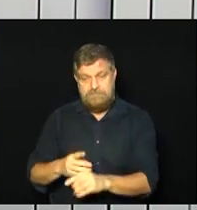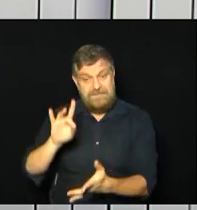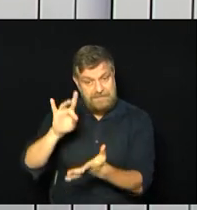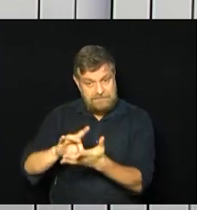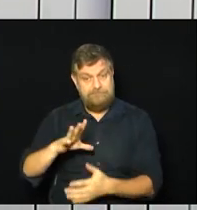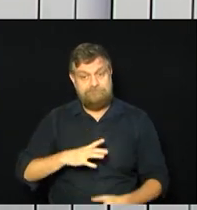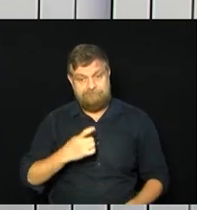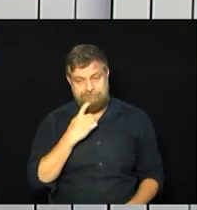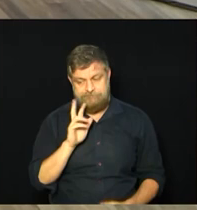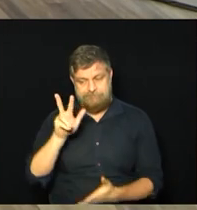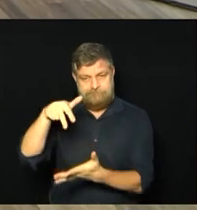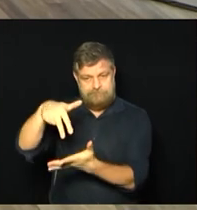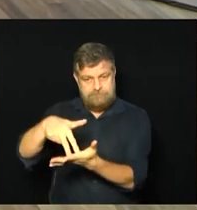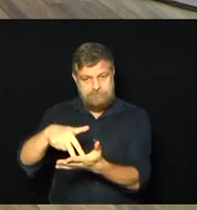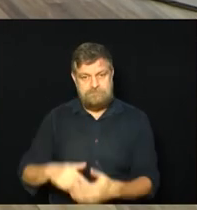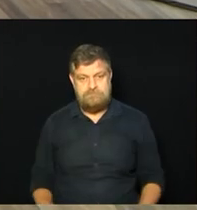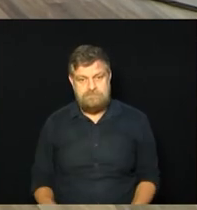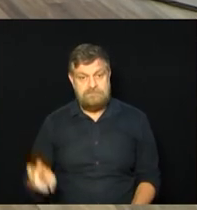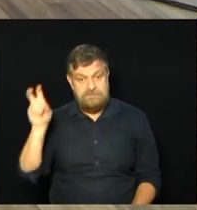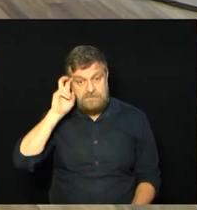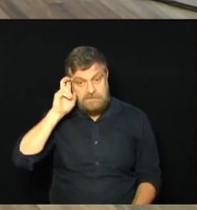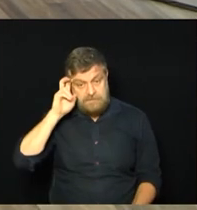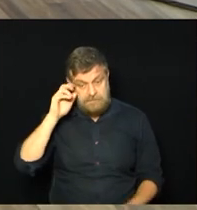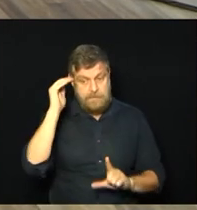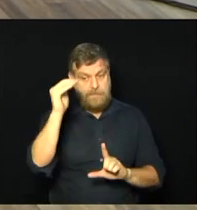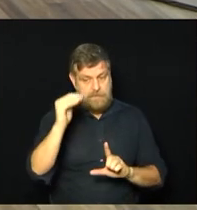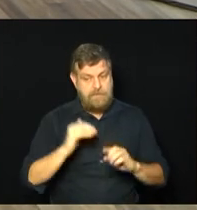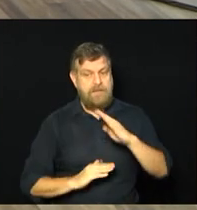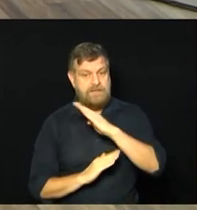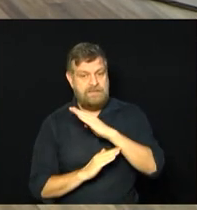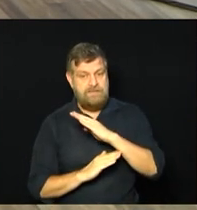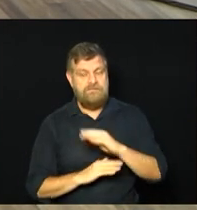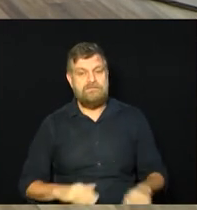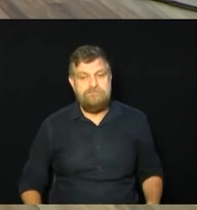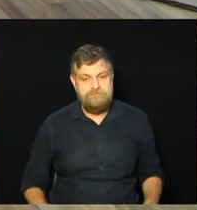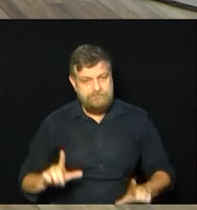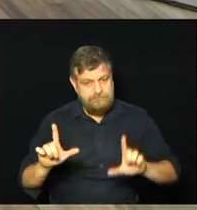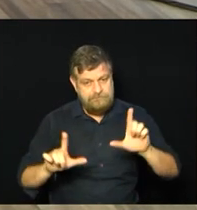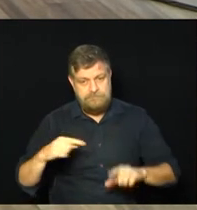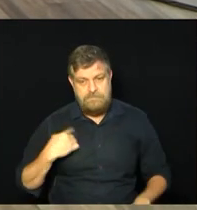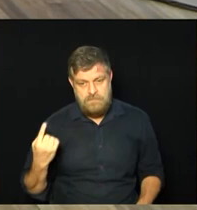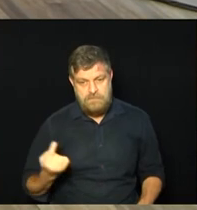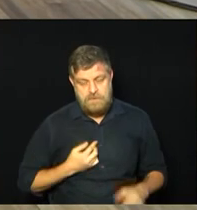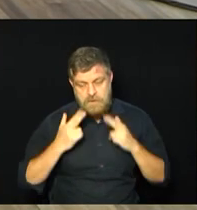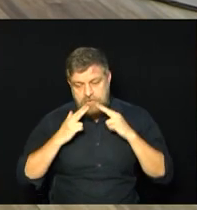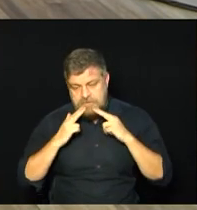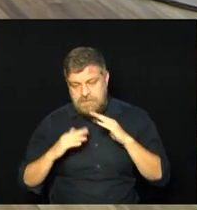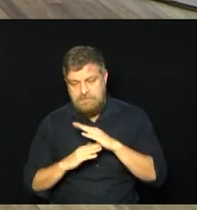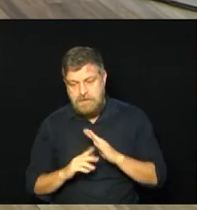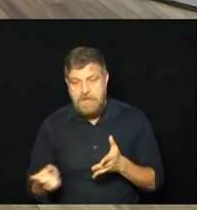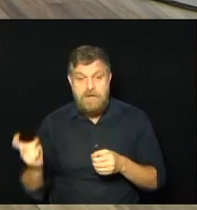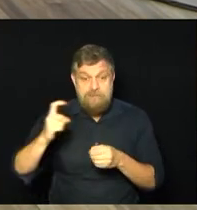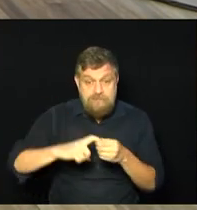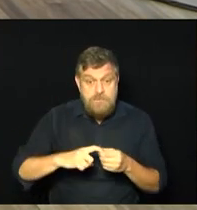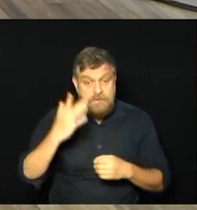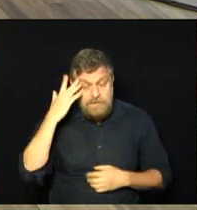cidadão campineiro. Então, quinta-feira agitada aqui pela TV Câmara Campinas. E o nosso Câmara Notícia retorna